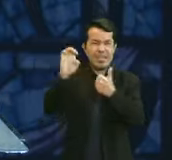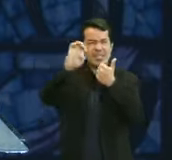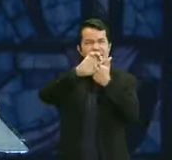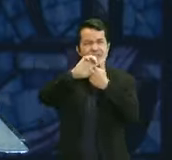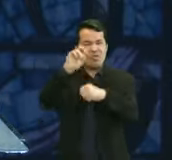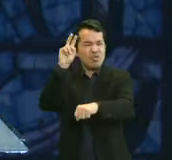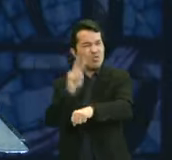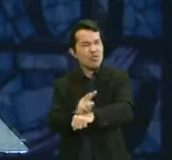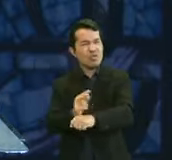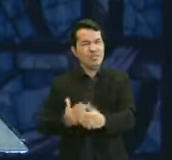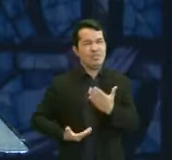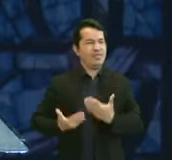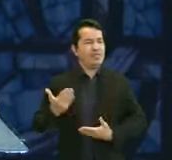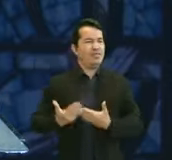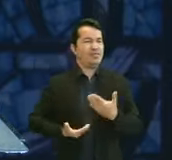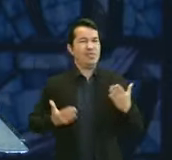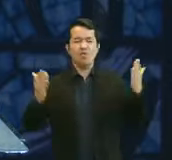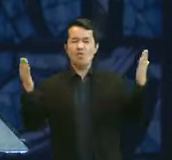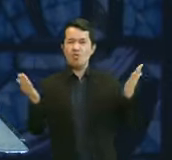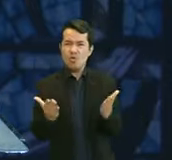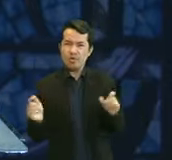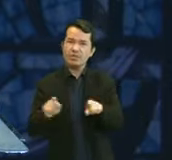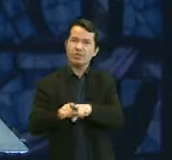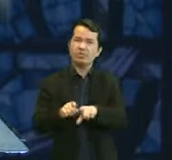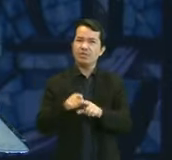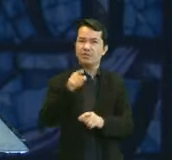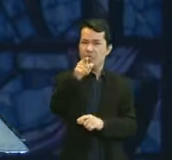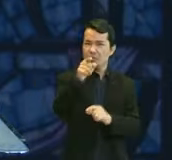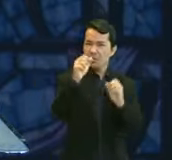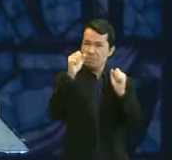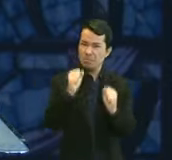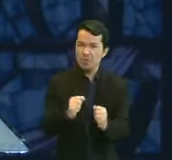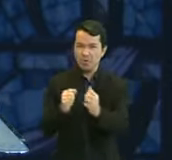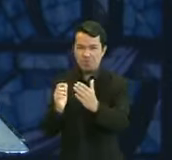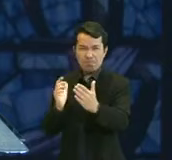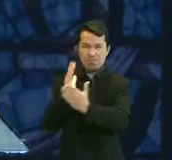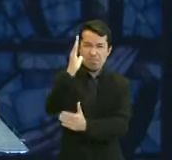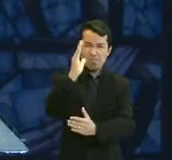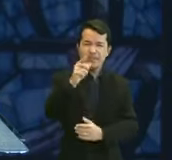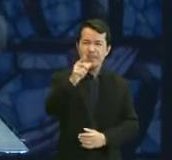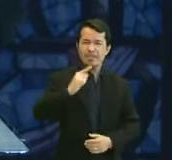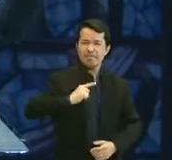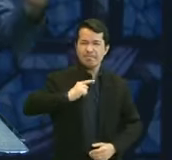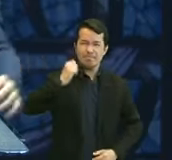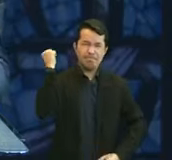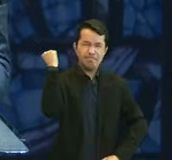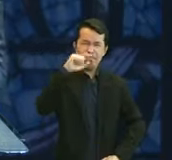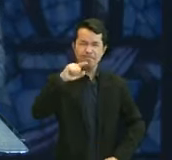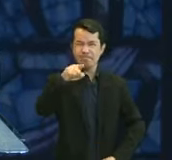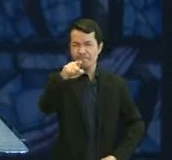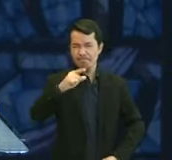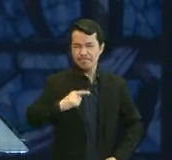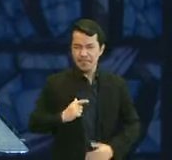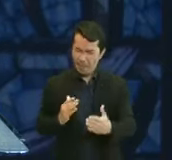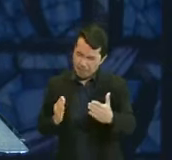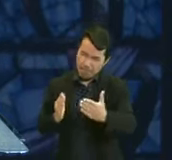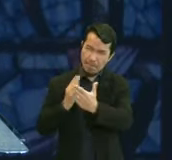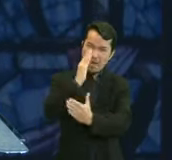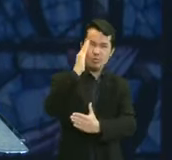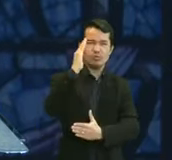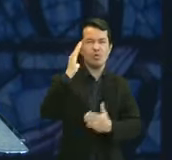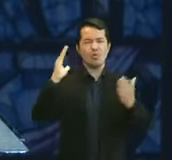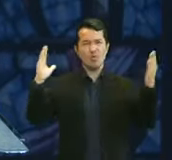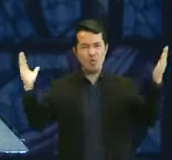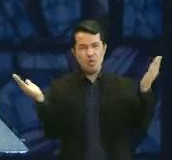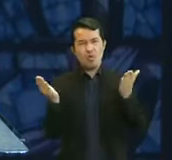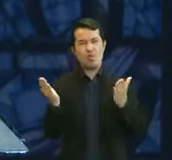ir além, você pode enfrentar essa crise, você pode passar por provações. Assim como o apóstolo Paulo disse em